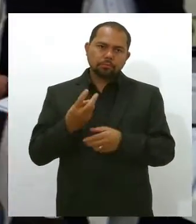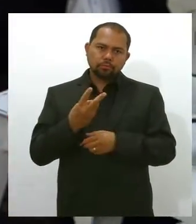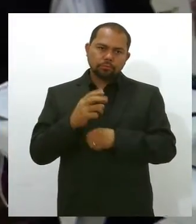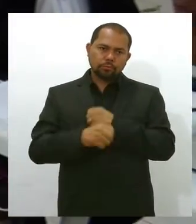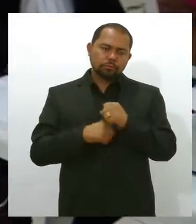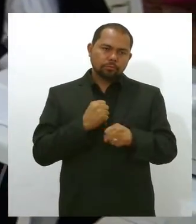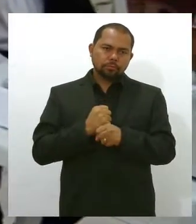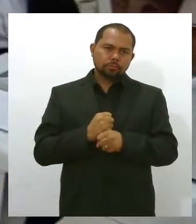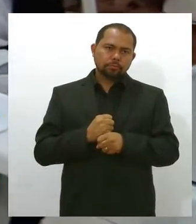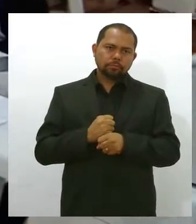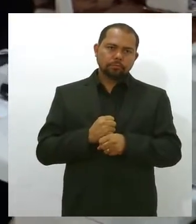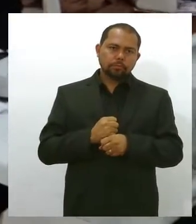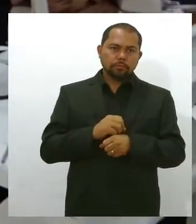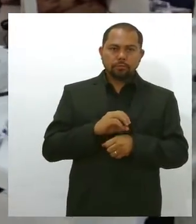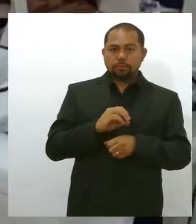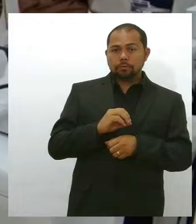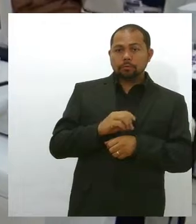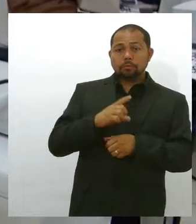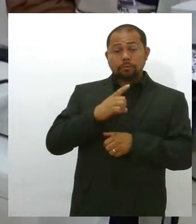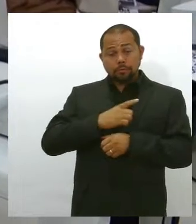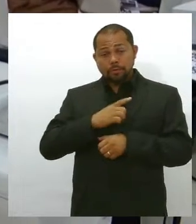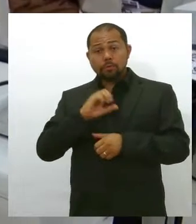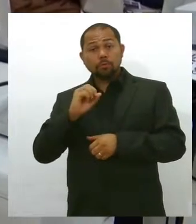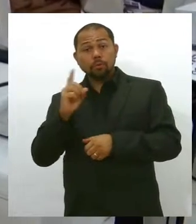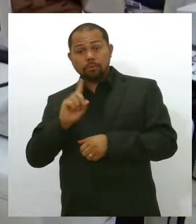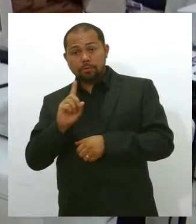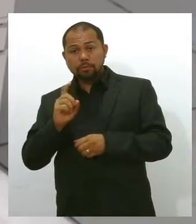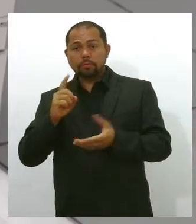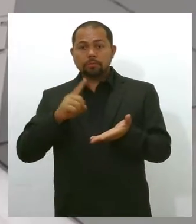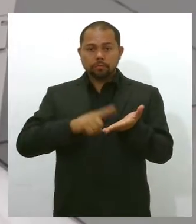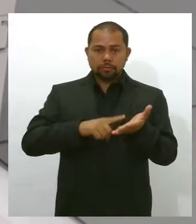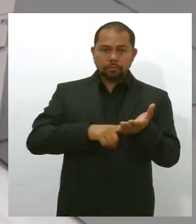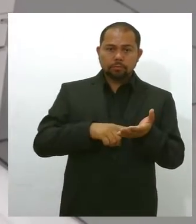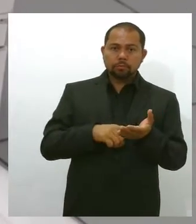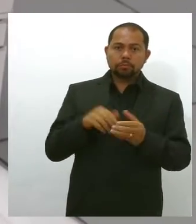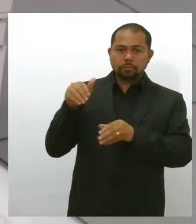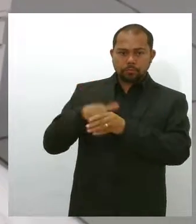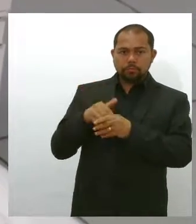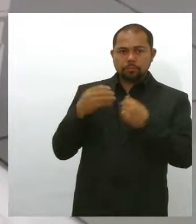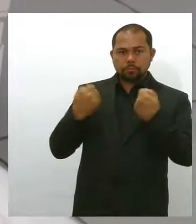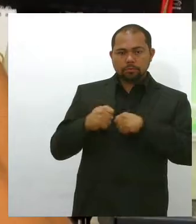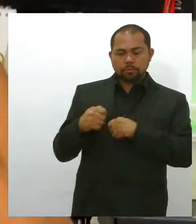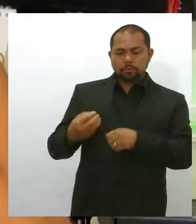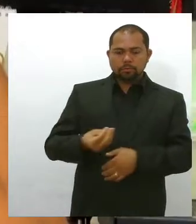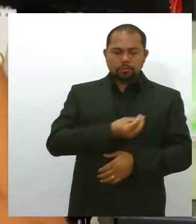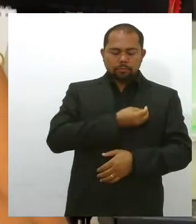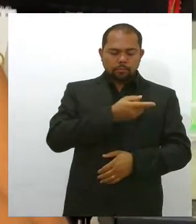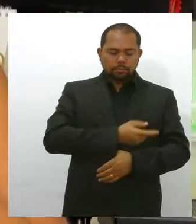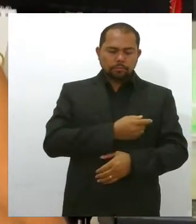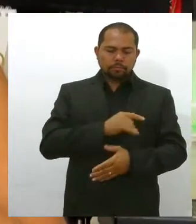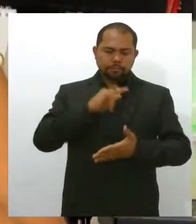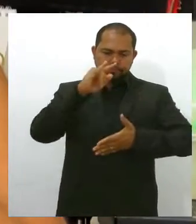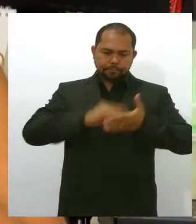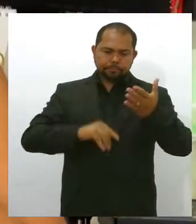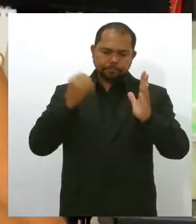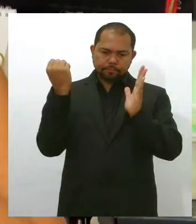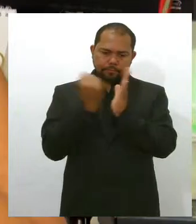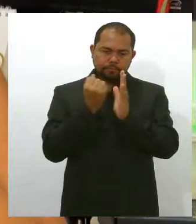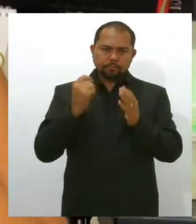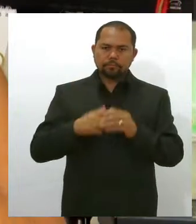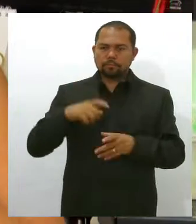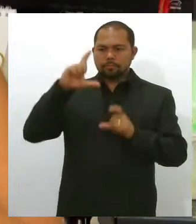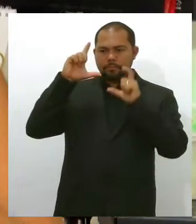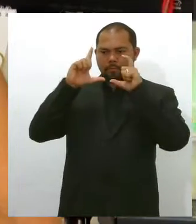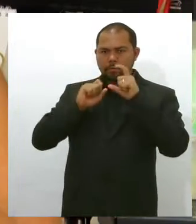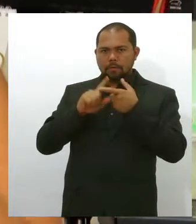biometria o eleitor deve comparecer ao local de votação levando um documento oficial com foto apenas com o título